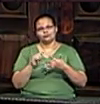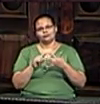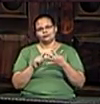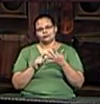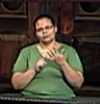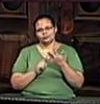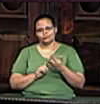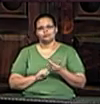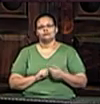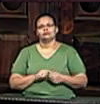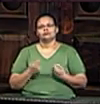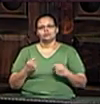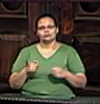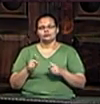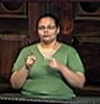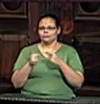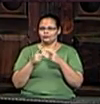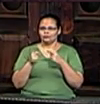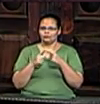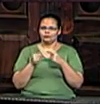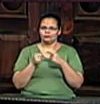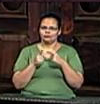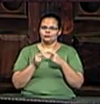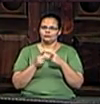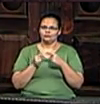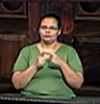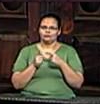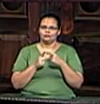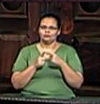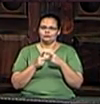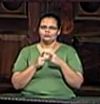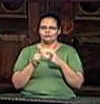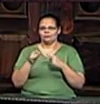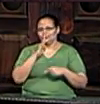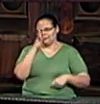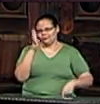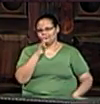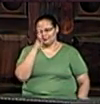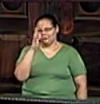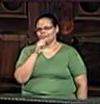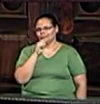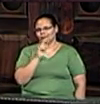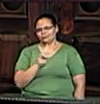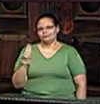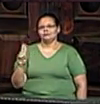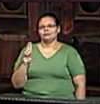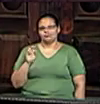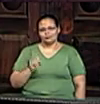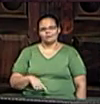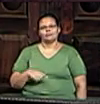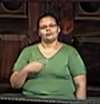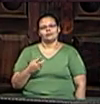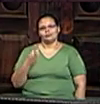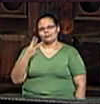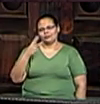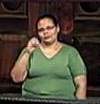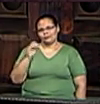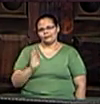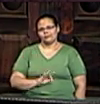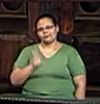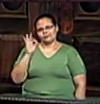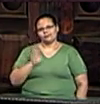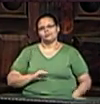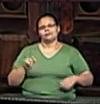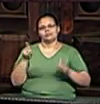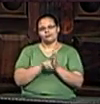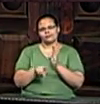de debater. Primeiro, esse absurdo sem nome, que foi essa taxação de 30%